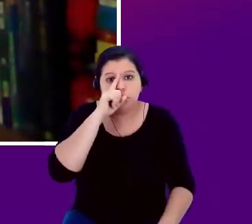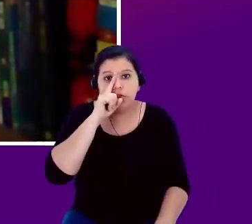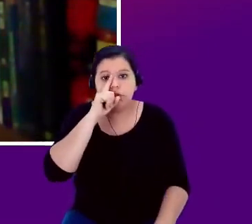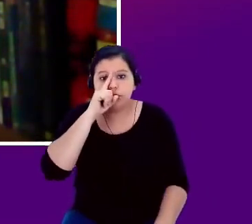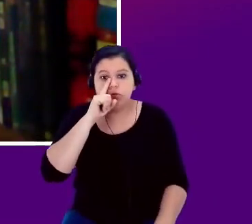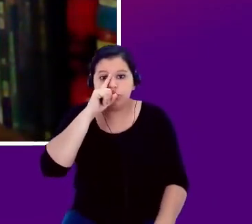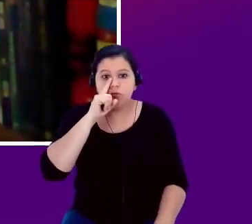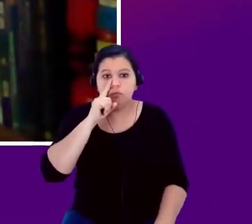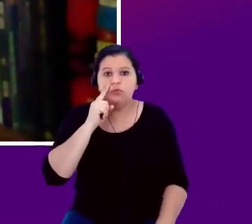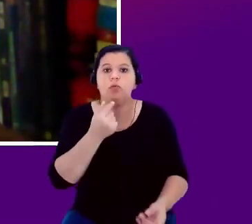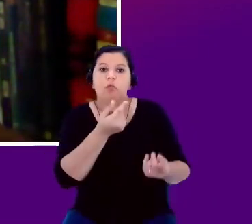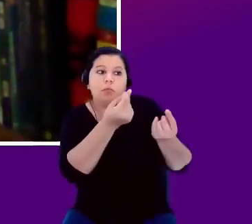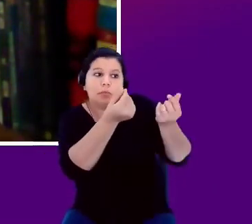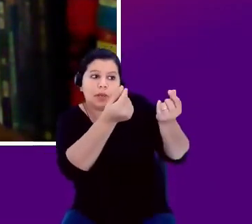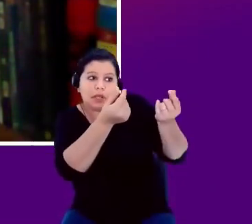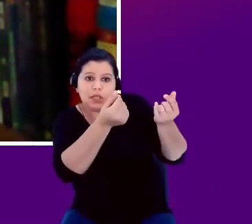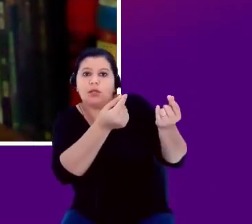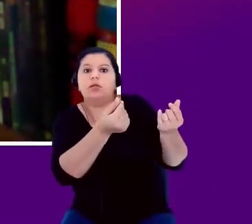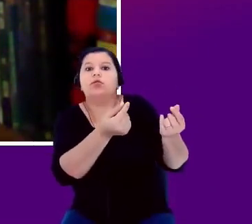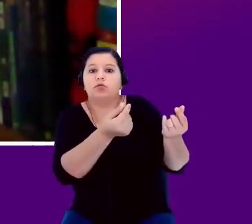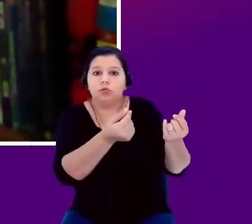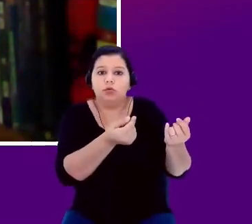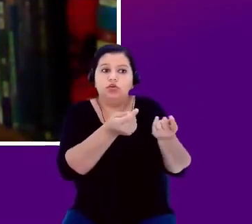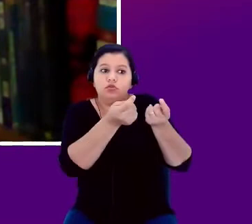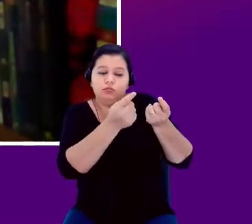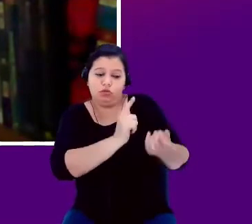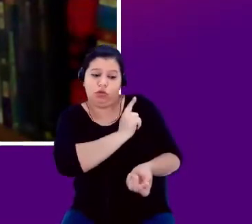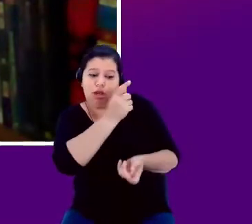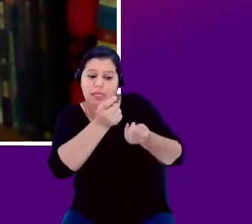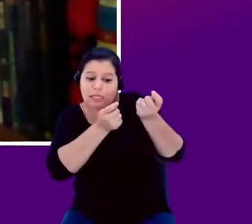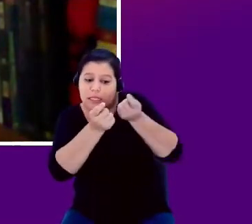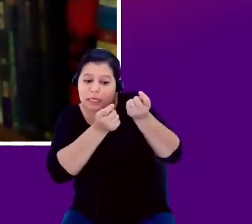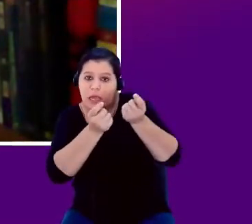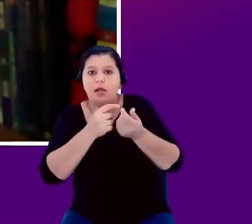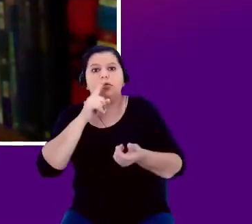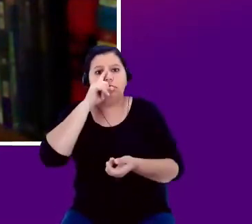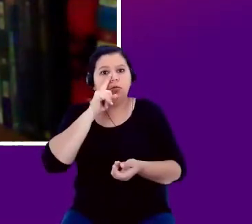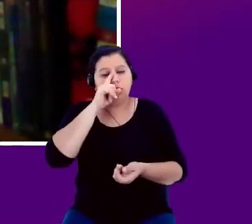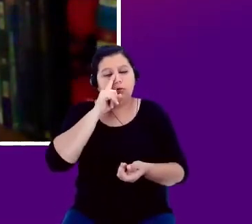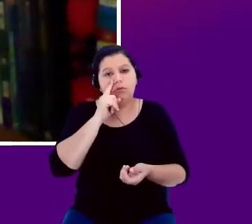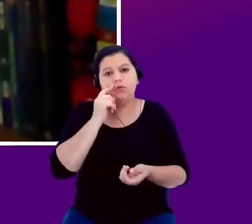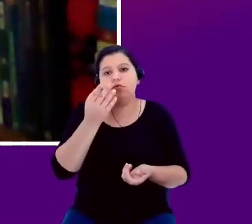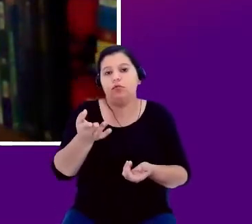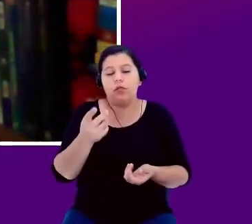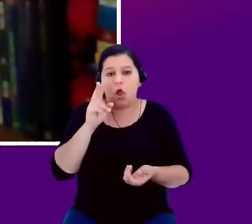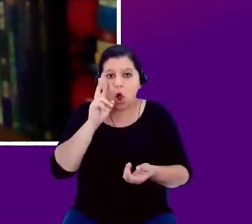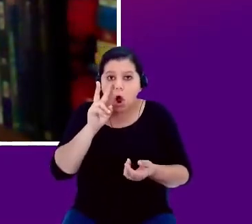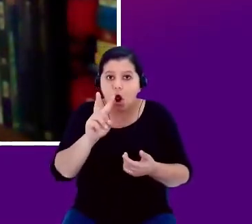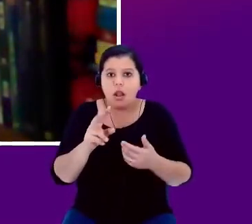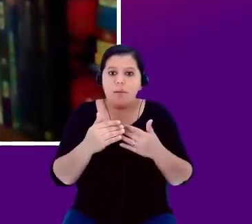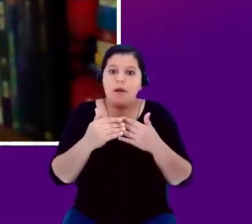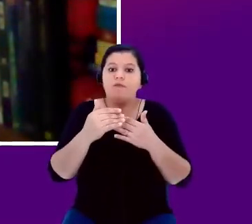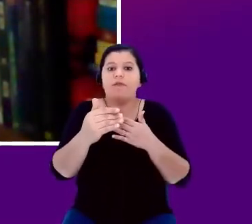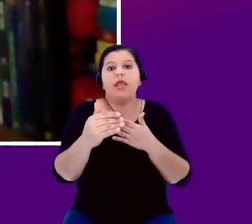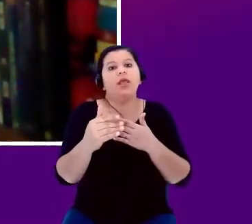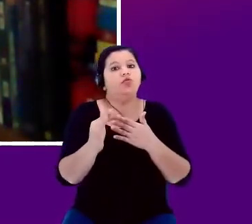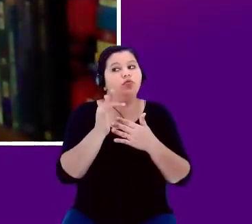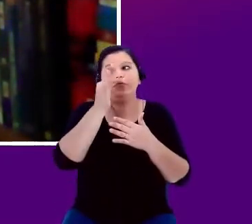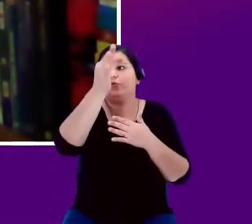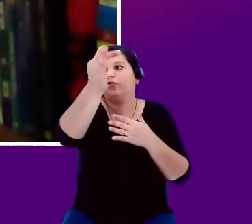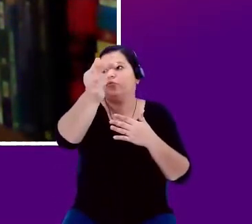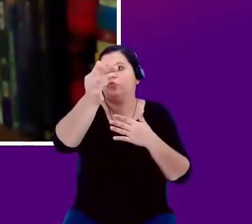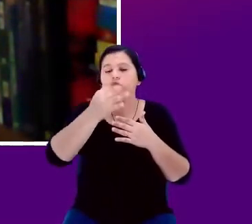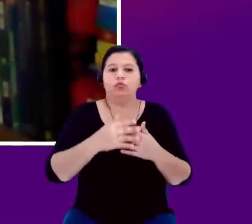mensurar, precificar, gerenciar esses riscos, né? Uma abordagem que você olha para frente, né? Você está lidando com um cenário